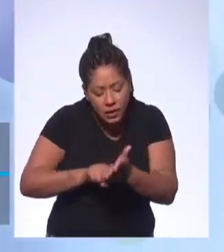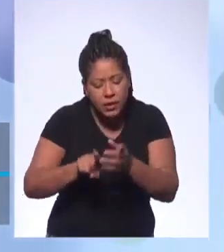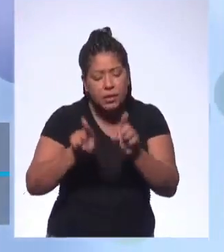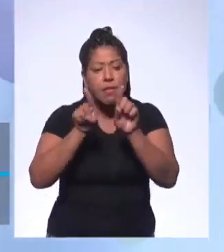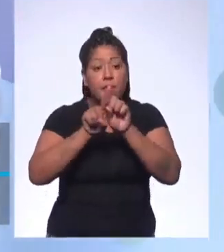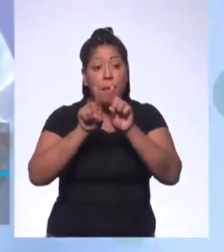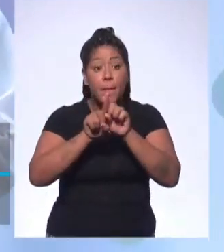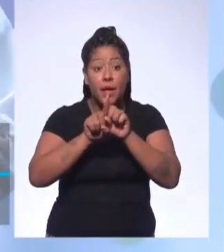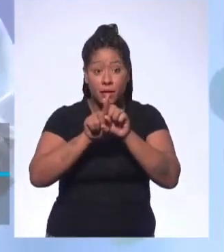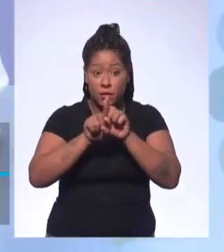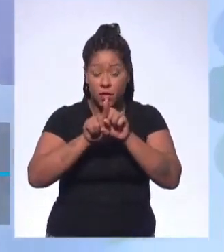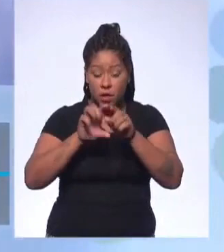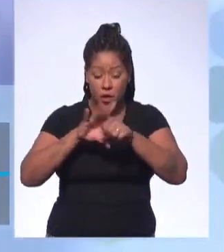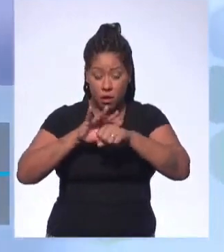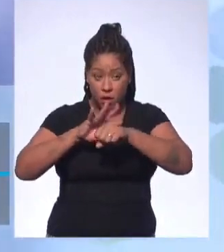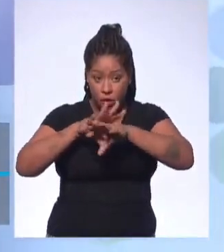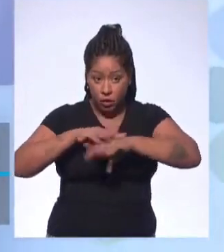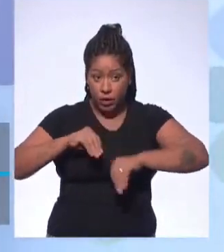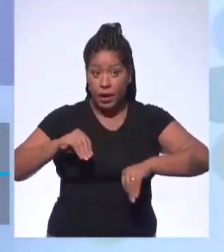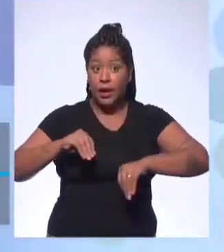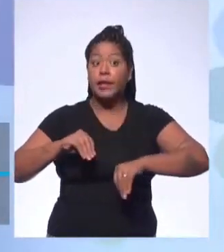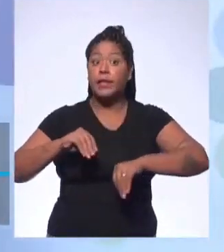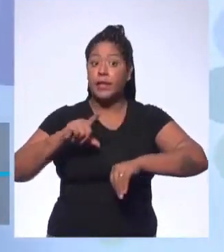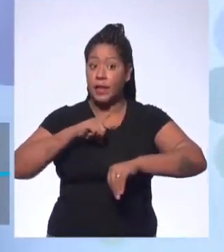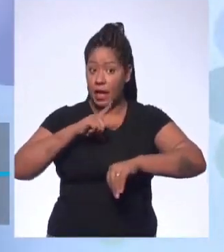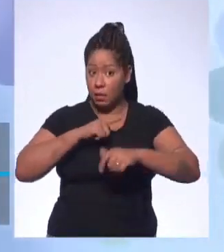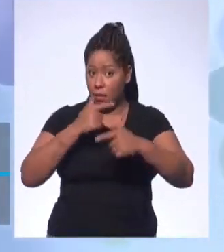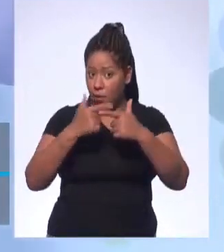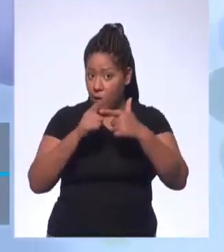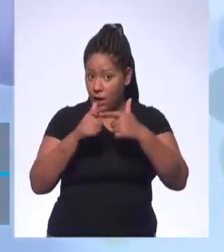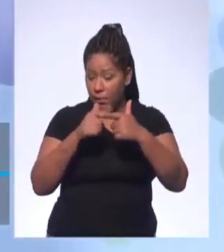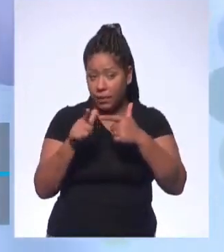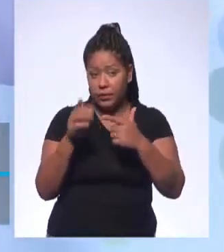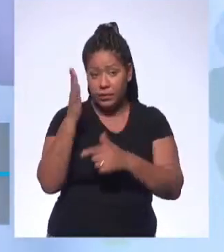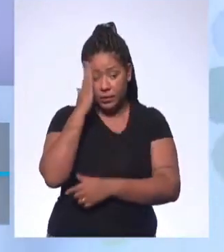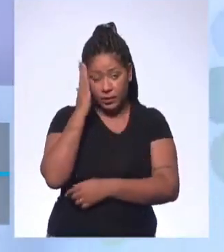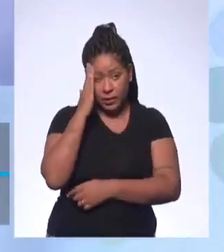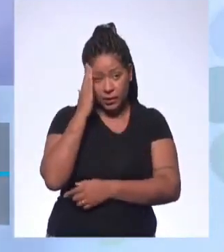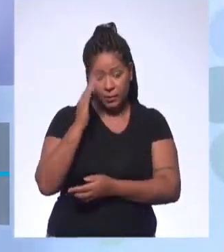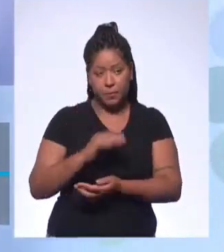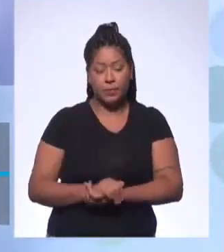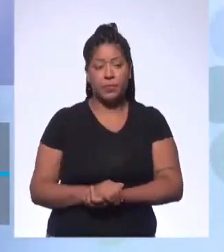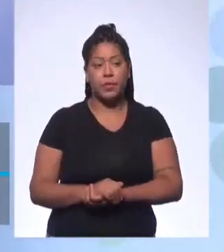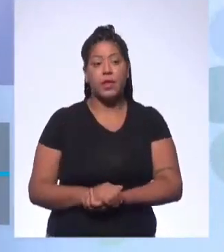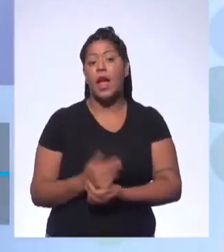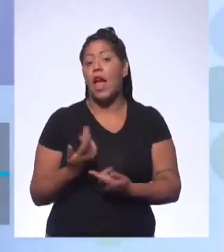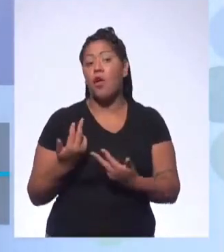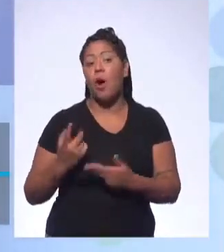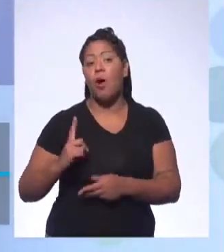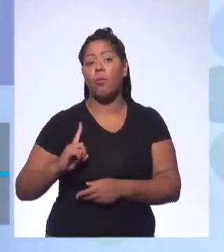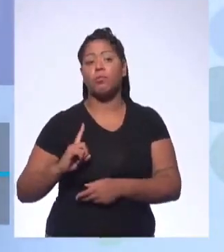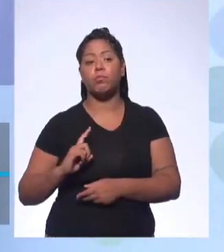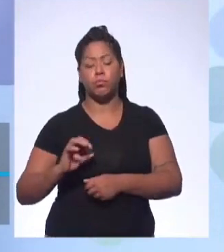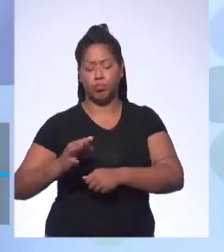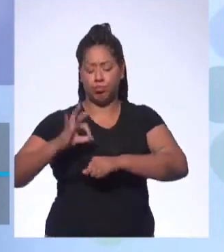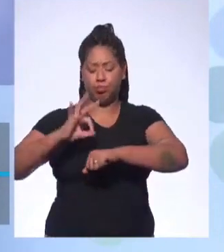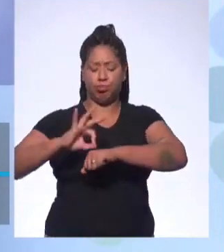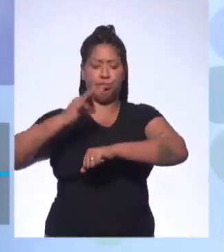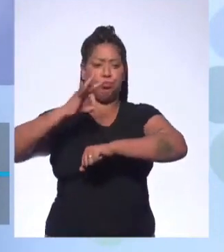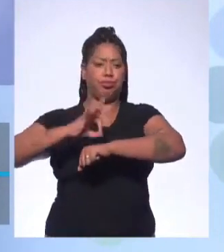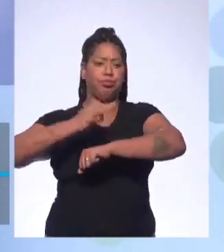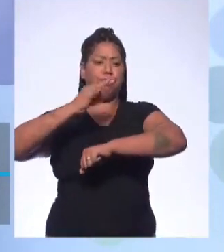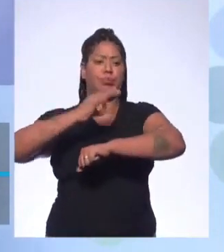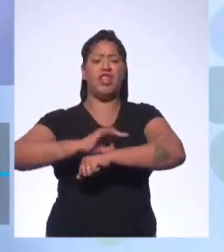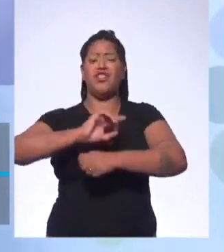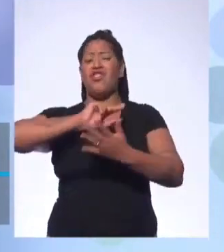99,999% está fazendo bem para a gente. Tá? A mesma coisa com o protozoário, né? Tem um monte aí na natureza, né, que a gente não